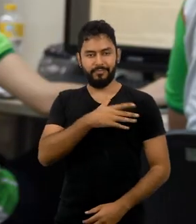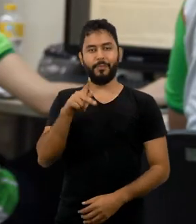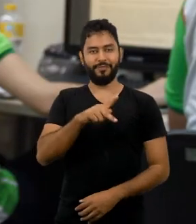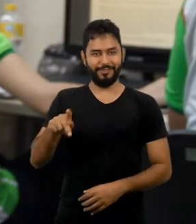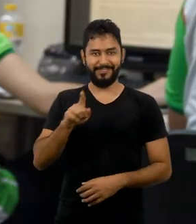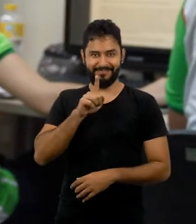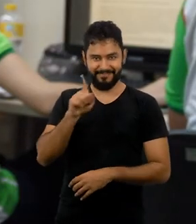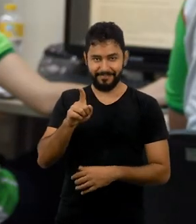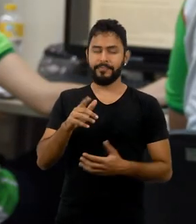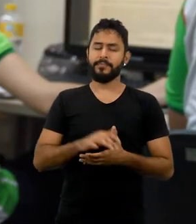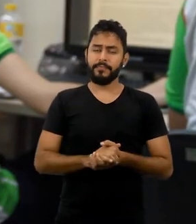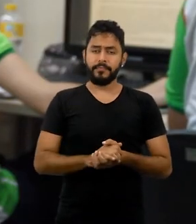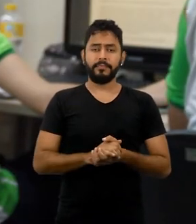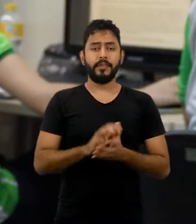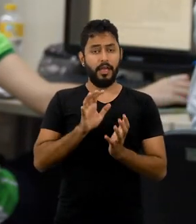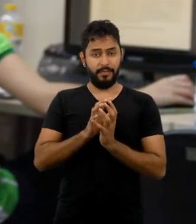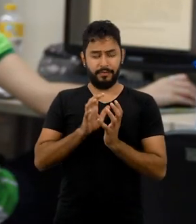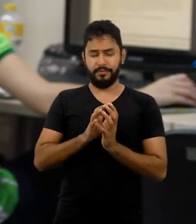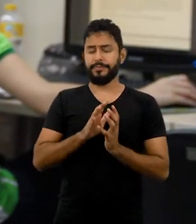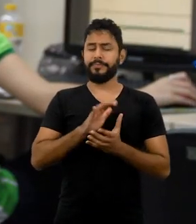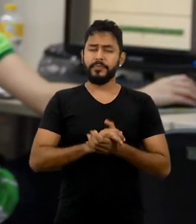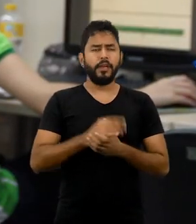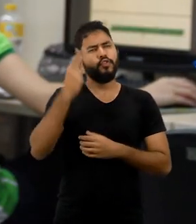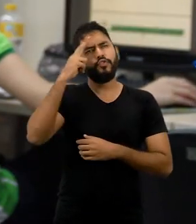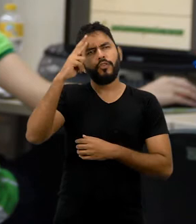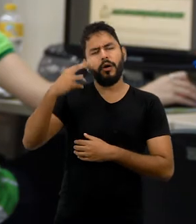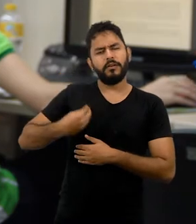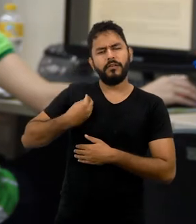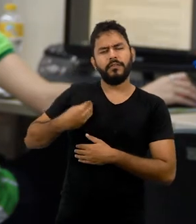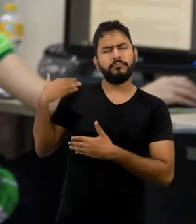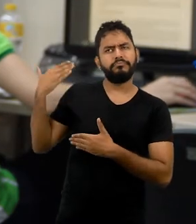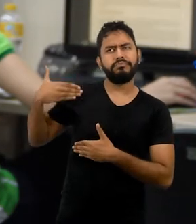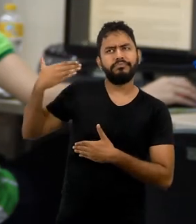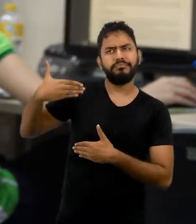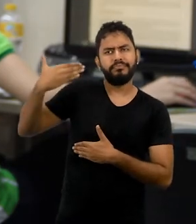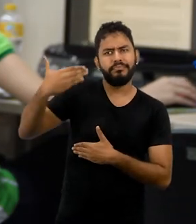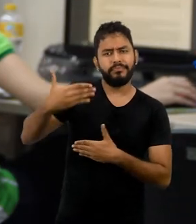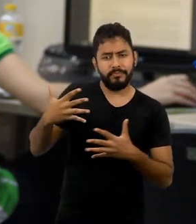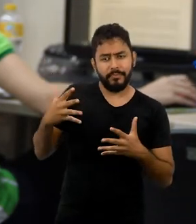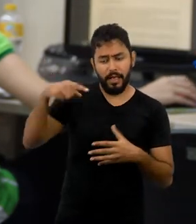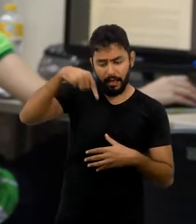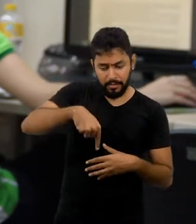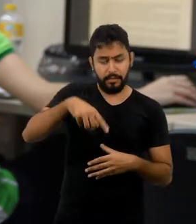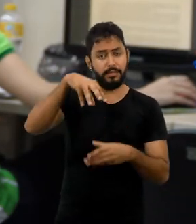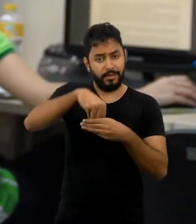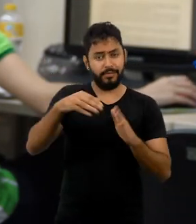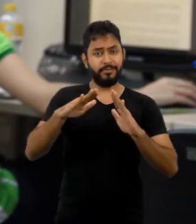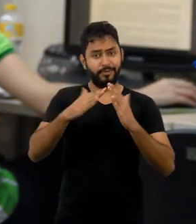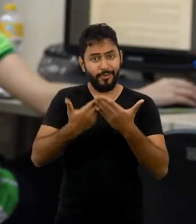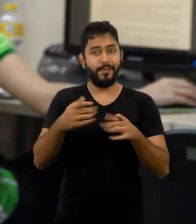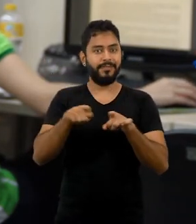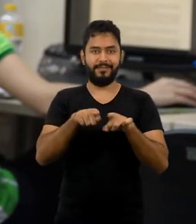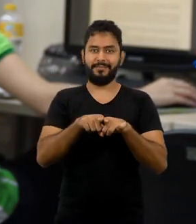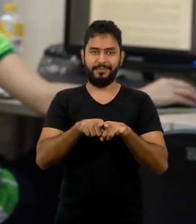história pessoal aqui no Instituto se confunde com minha história de vida institucional também.